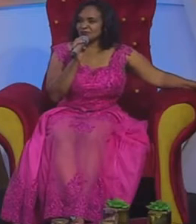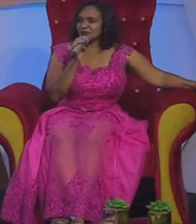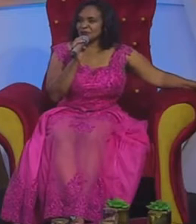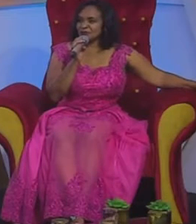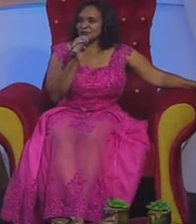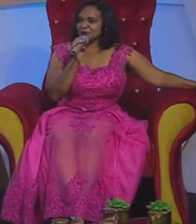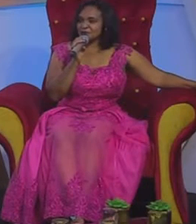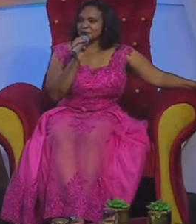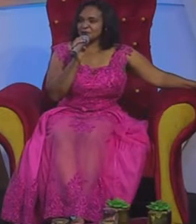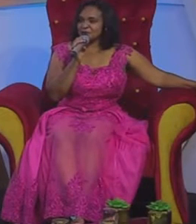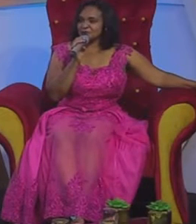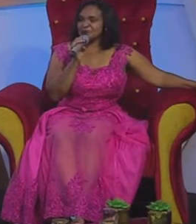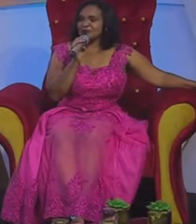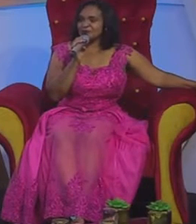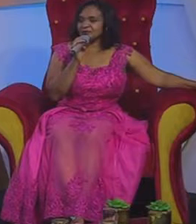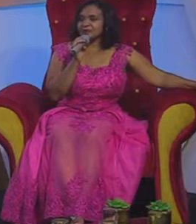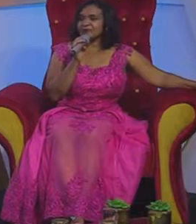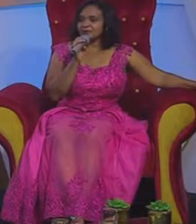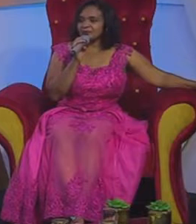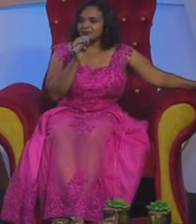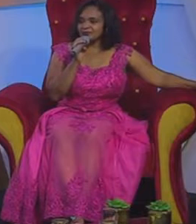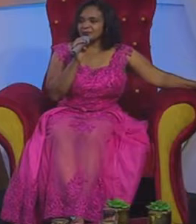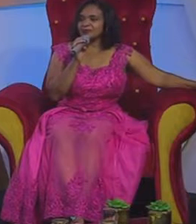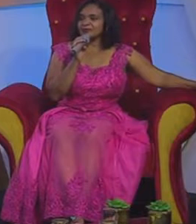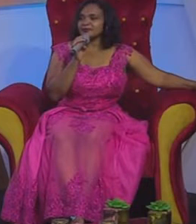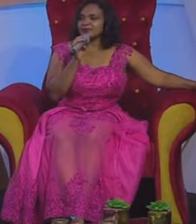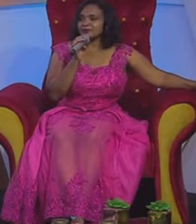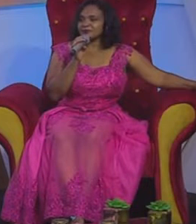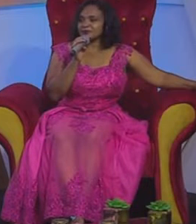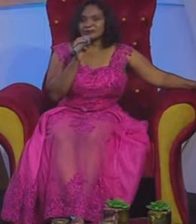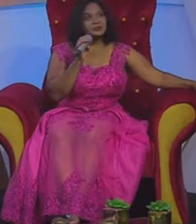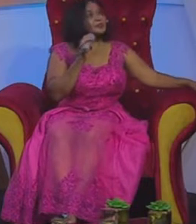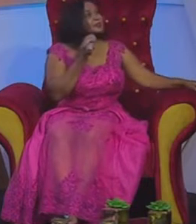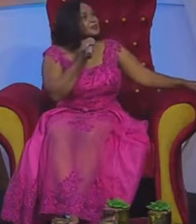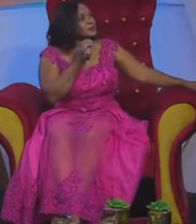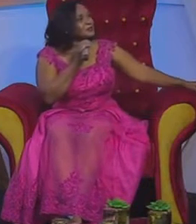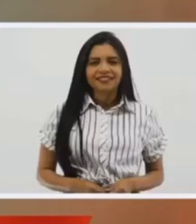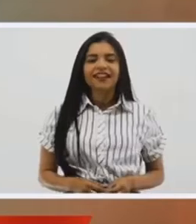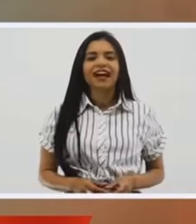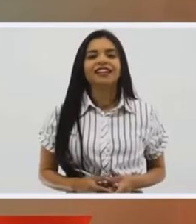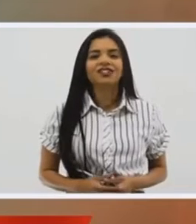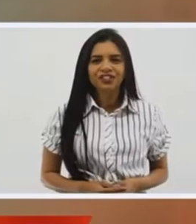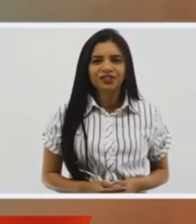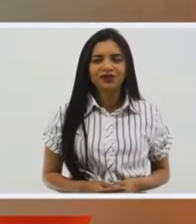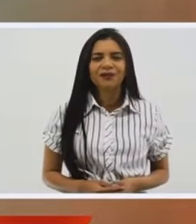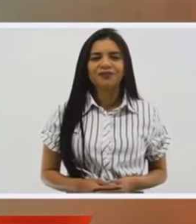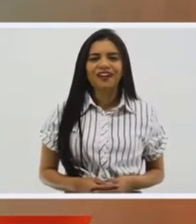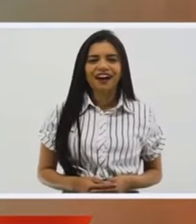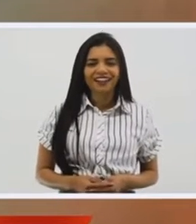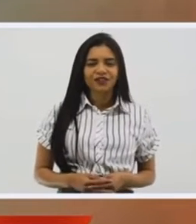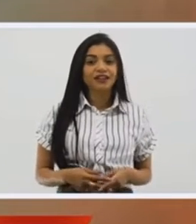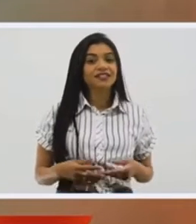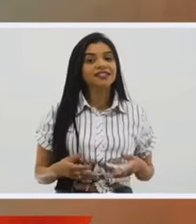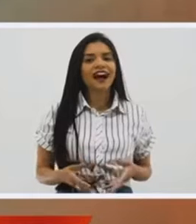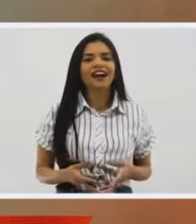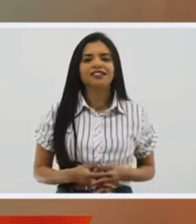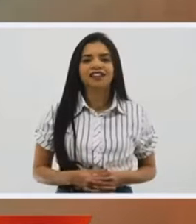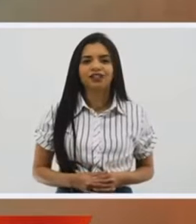gente tem os nossos amigos queridos aqui do Grupo Educacional Favene. Olá, Netinho, como vai?